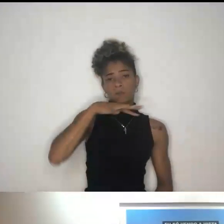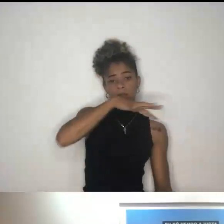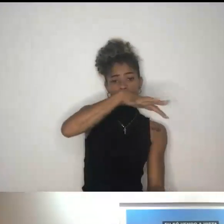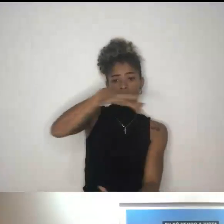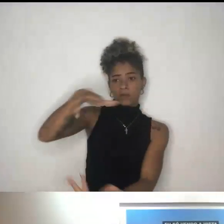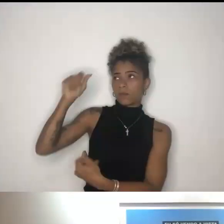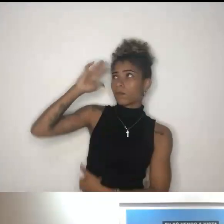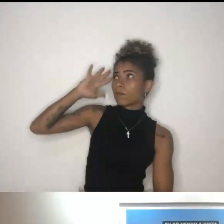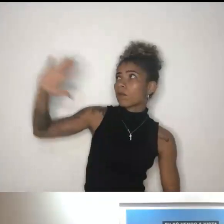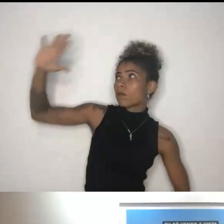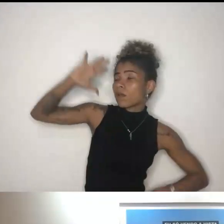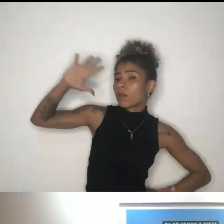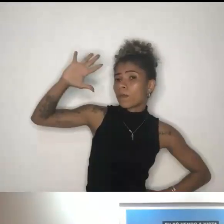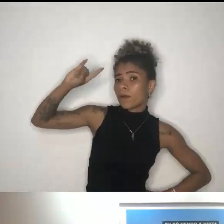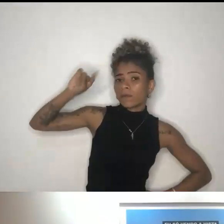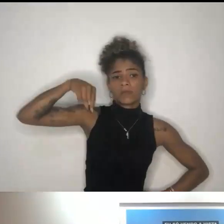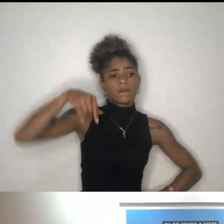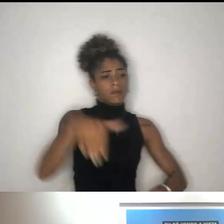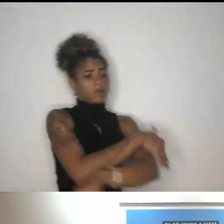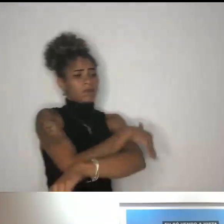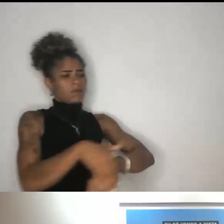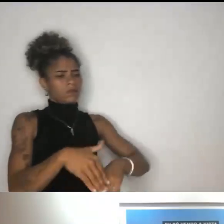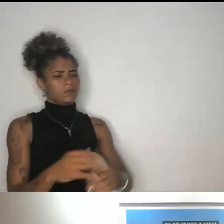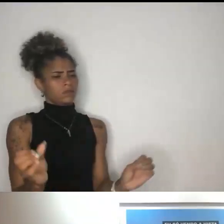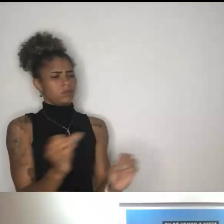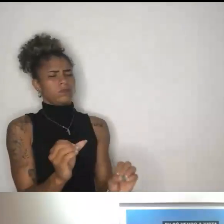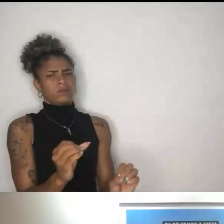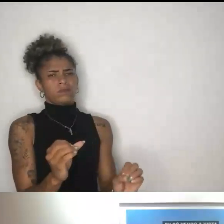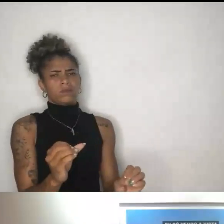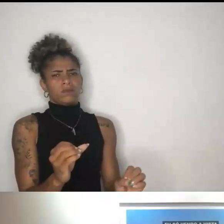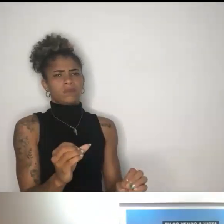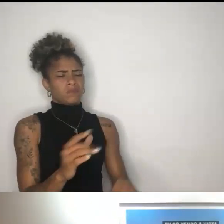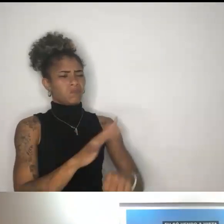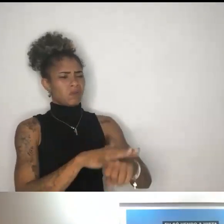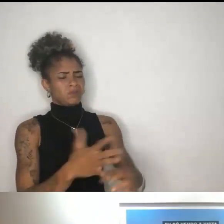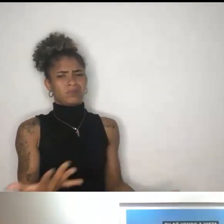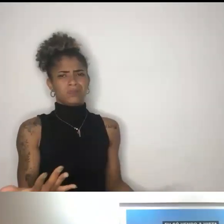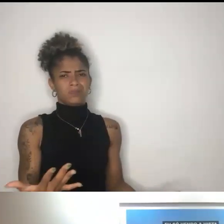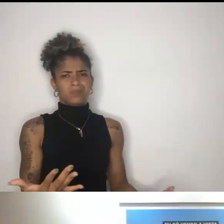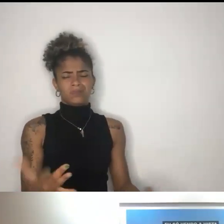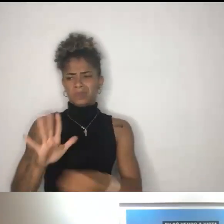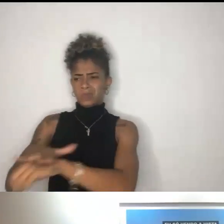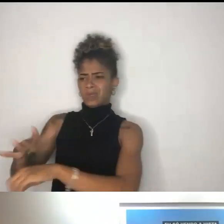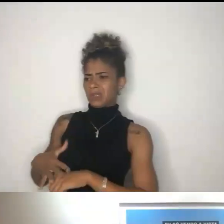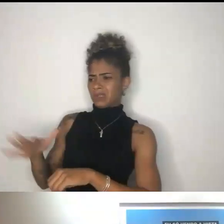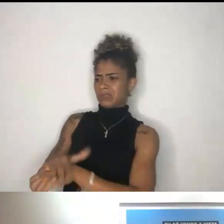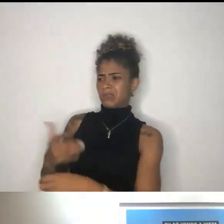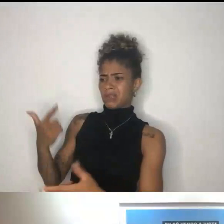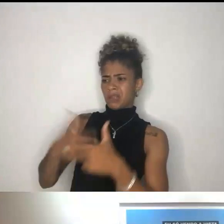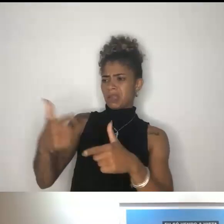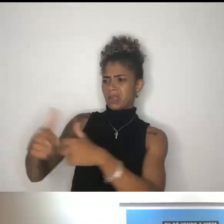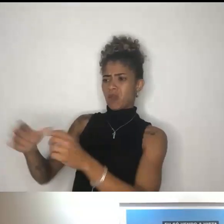você saía para rua e era peste e era doenças não tinha ciência